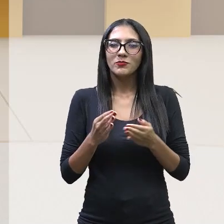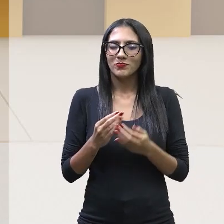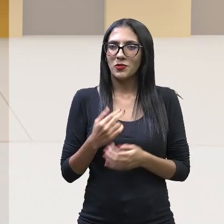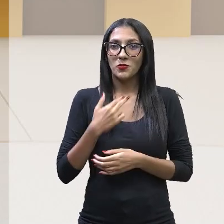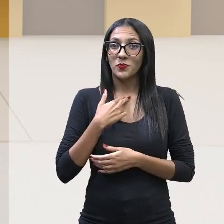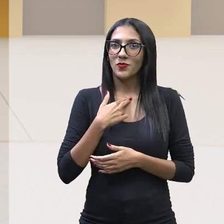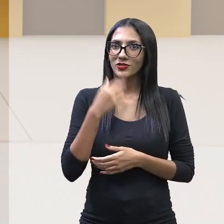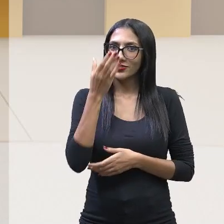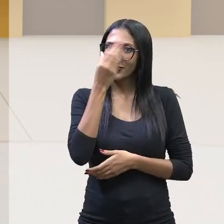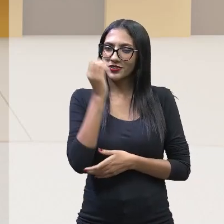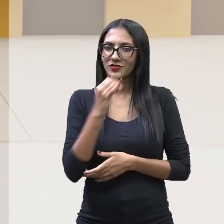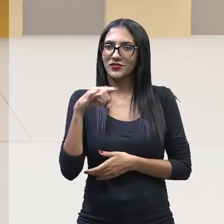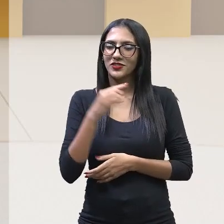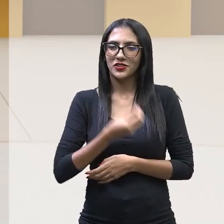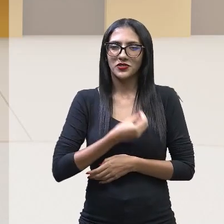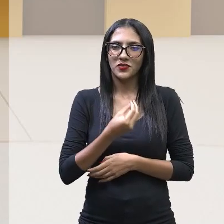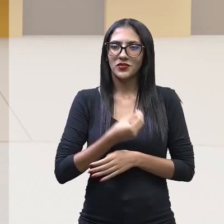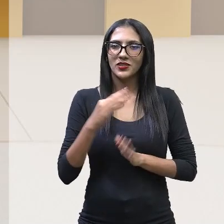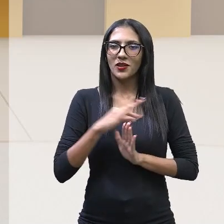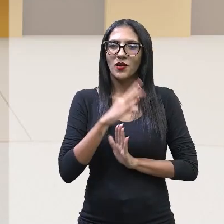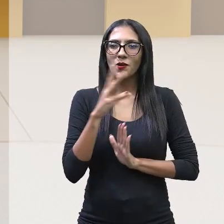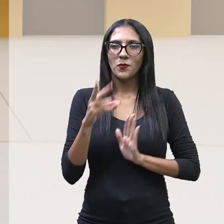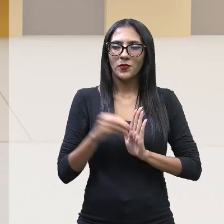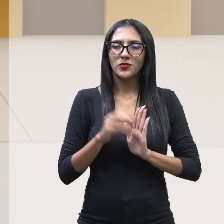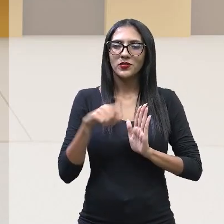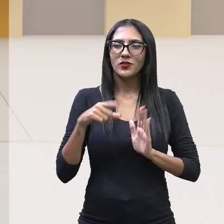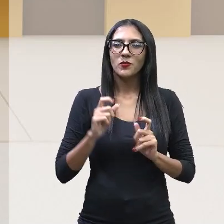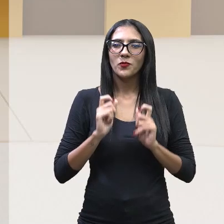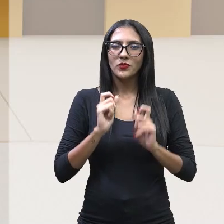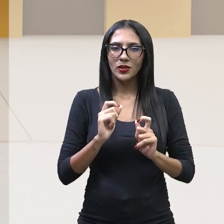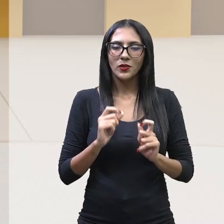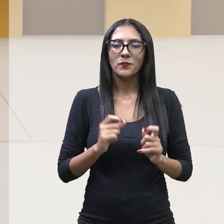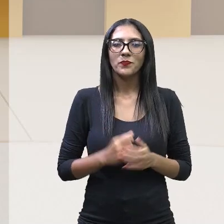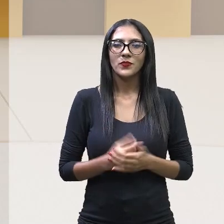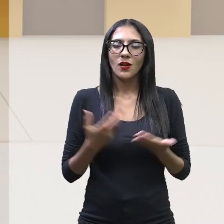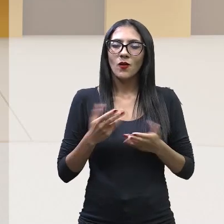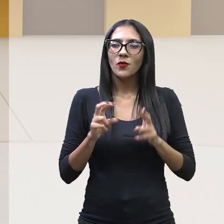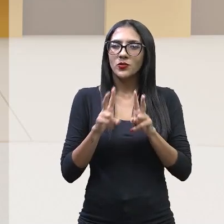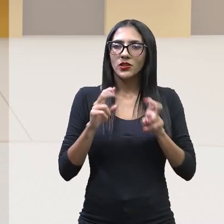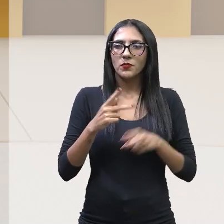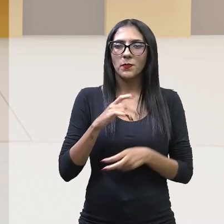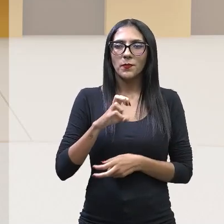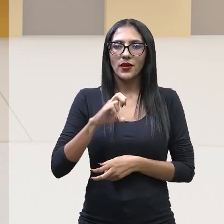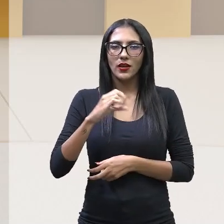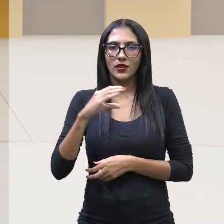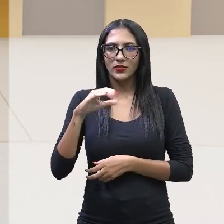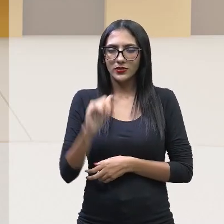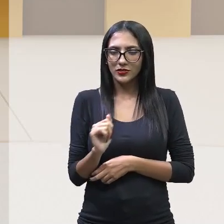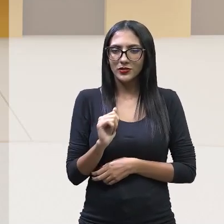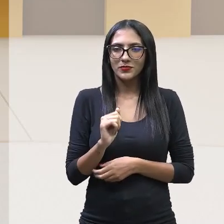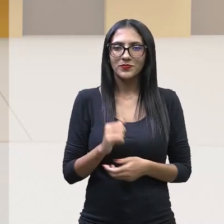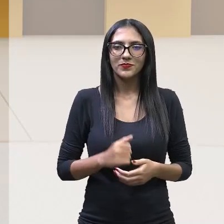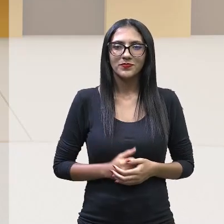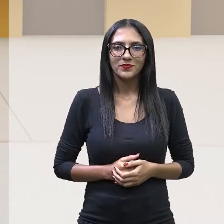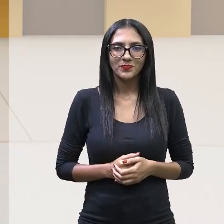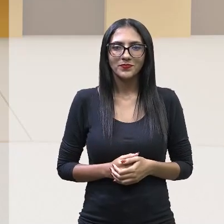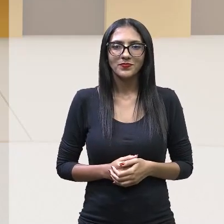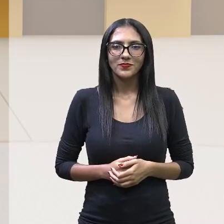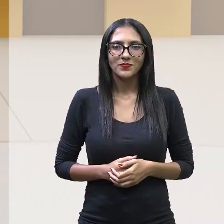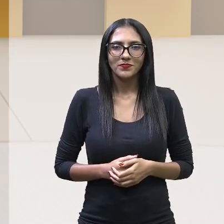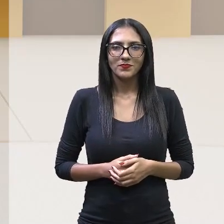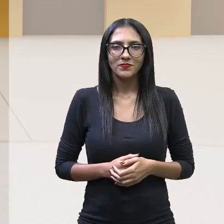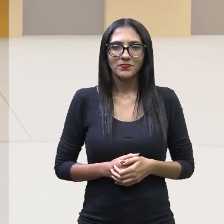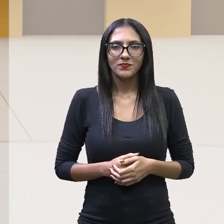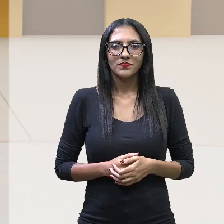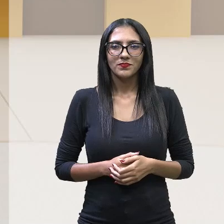esconder, quem vive na Amazônia conhece, essa é o que nós chamamos de a pesca. Exatamente. E é